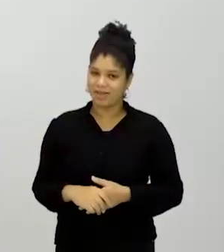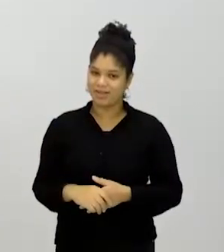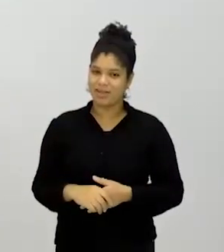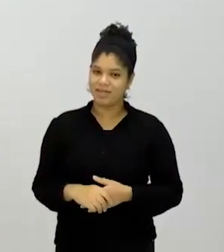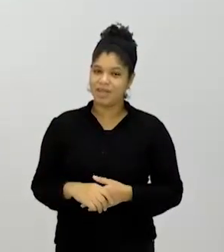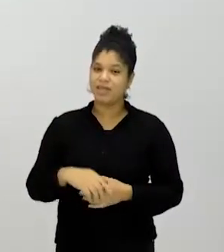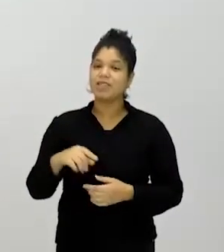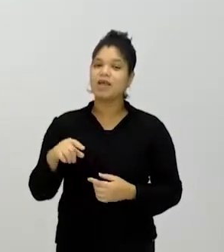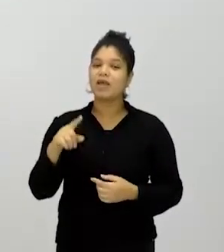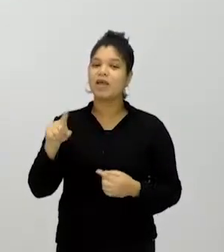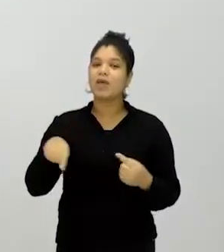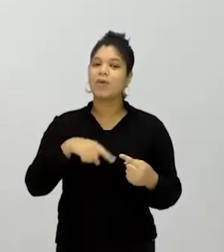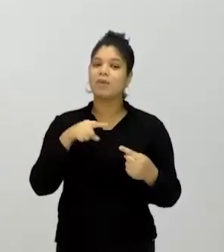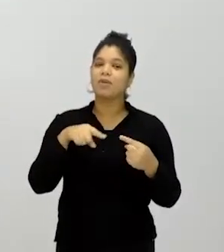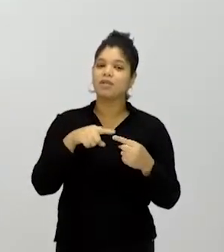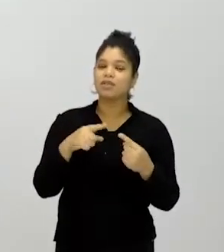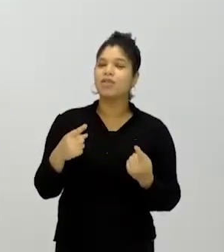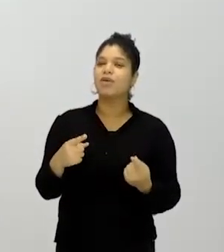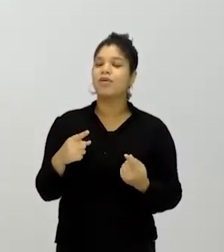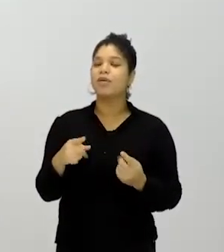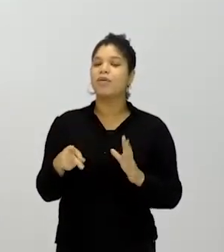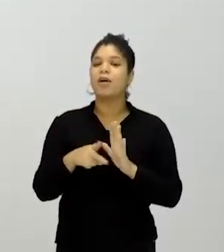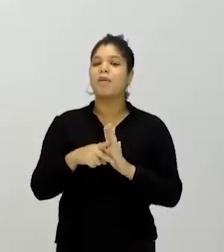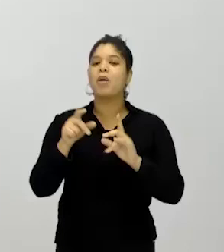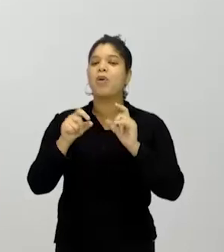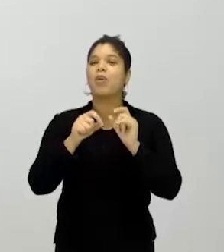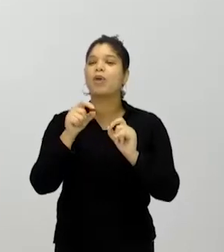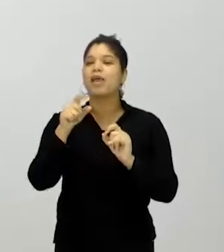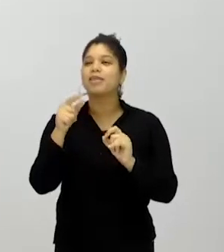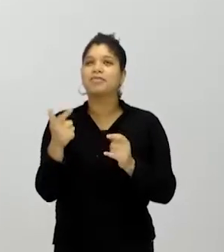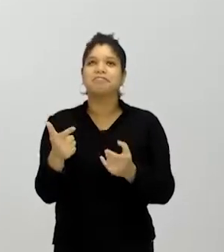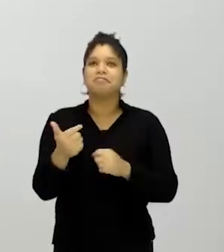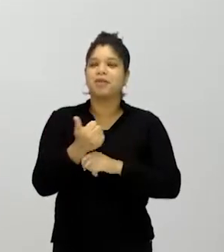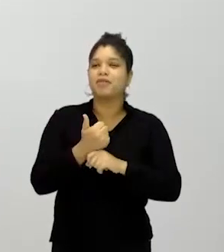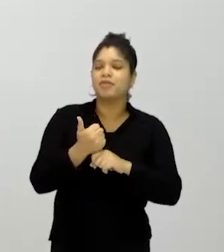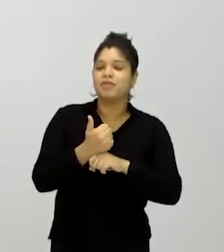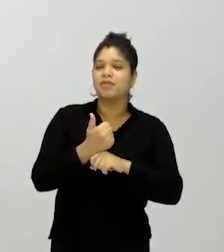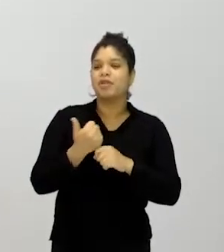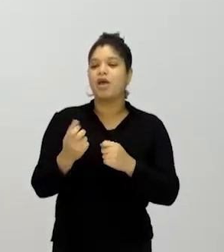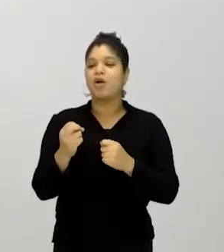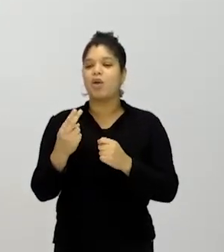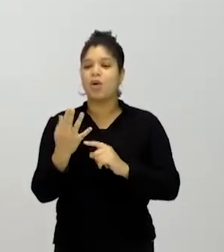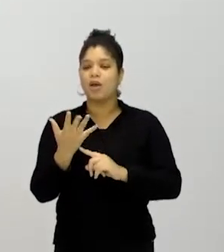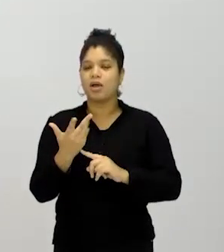O que você espera aí do amanhã com relação ao seu trabalho, sua vida e etc?